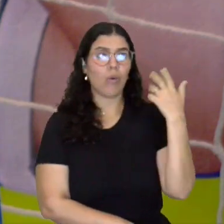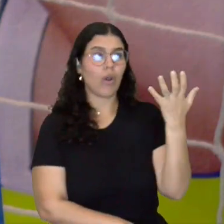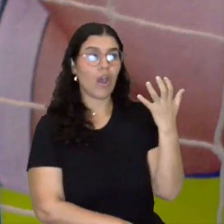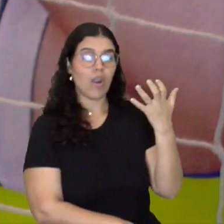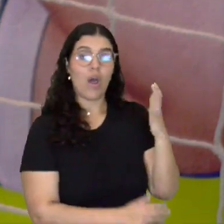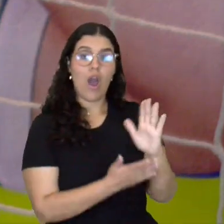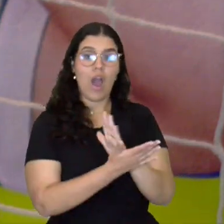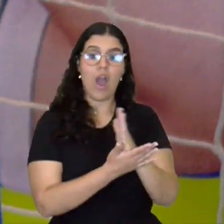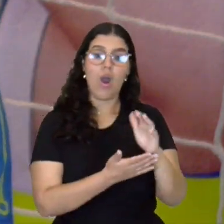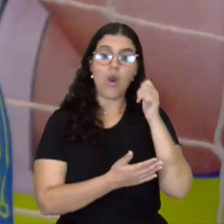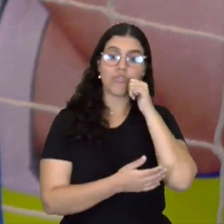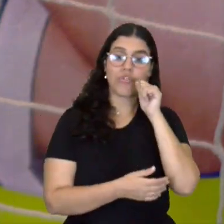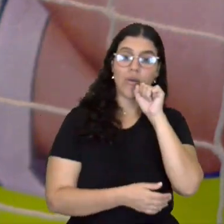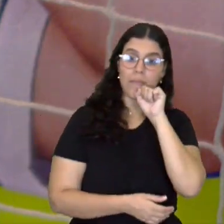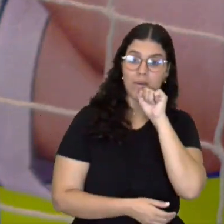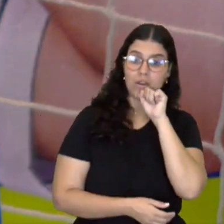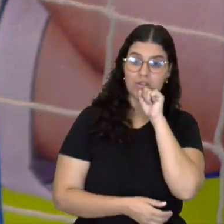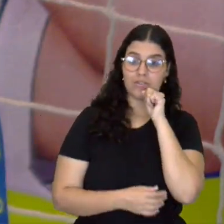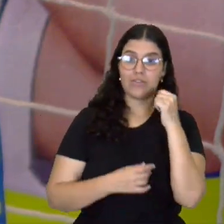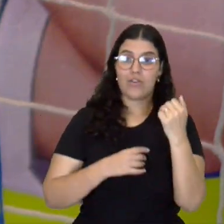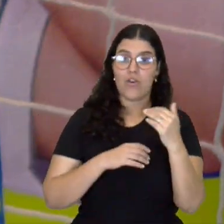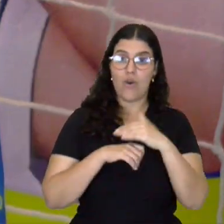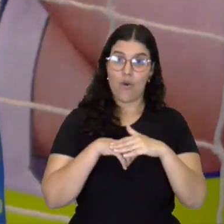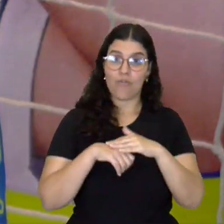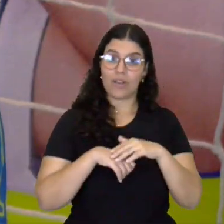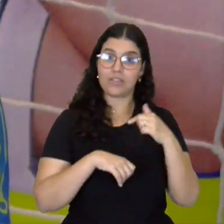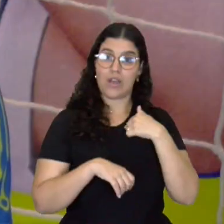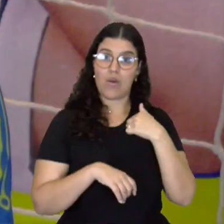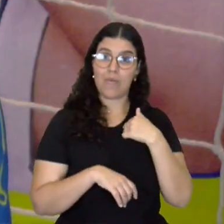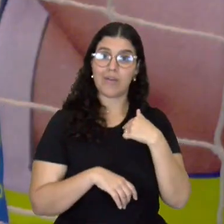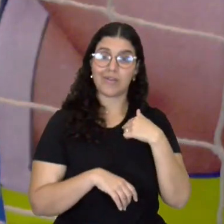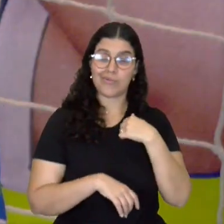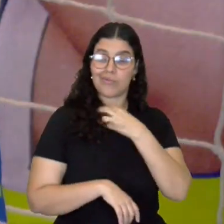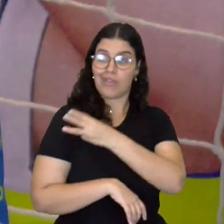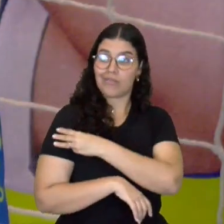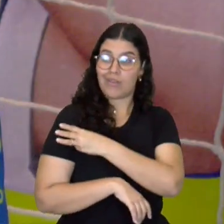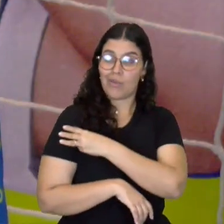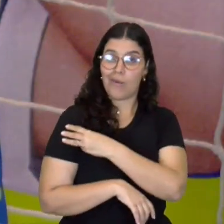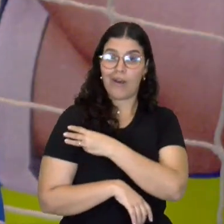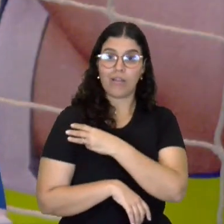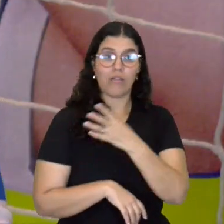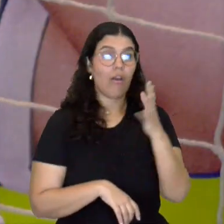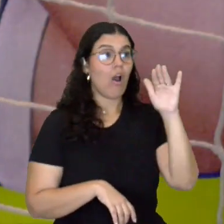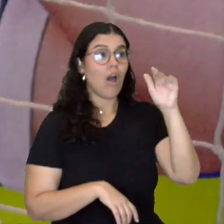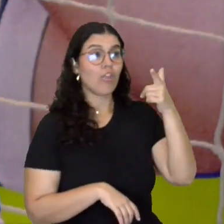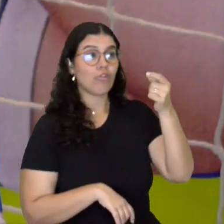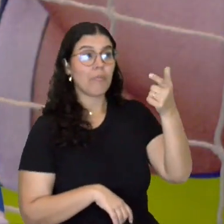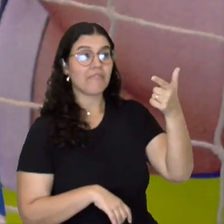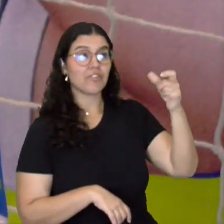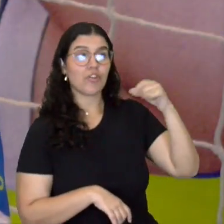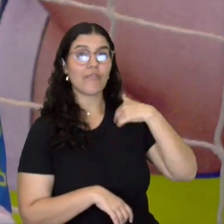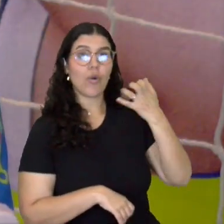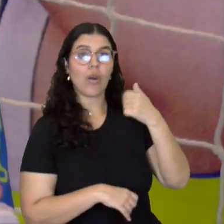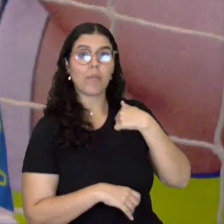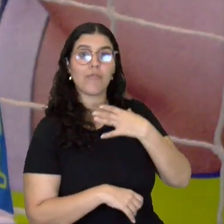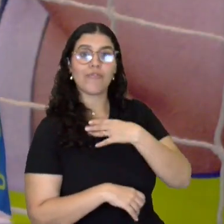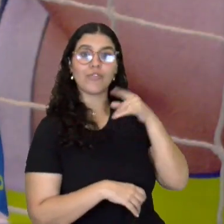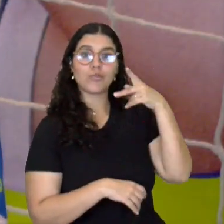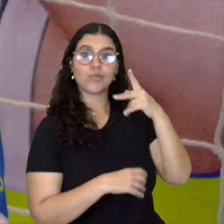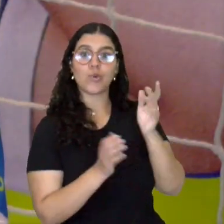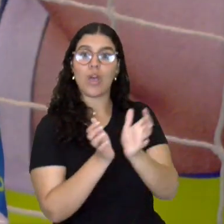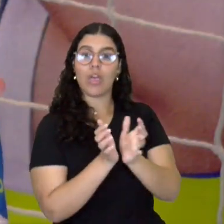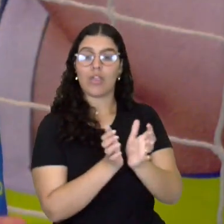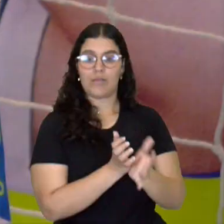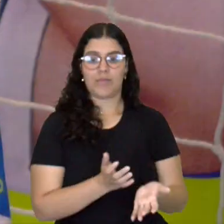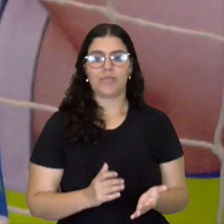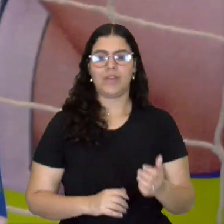participar da FLL 2029. Entendeu? Os alunos mudam no estudo, eles estudam melhor,